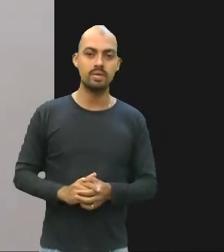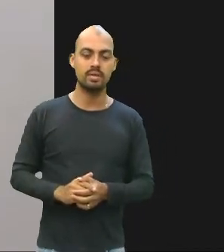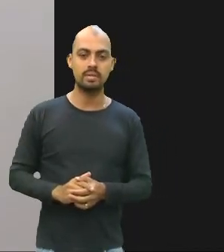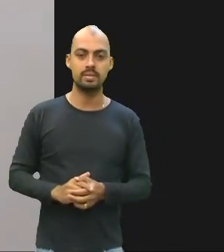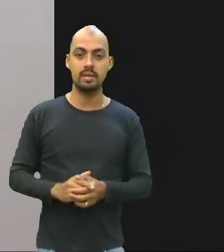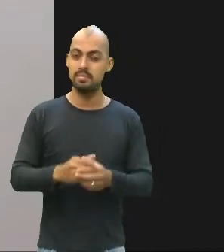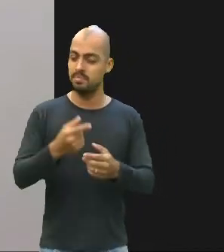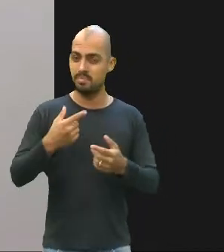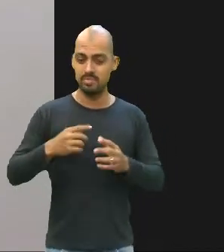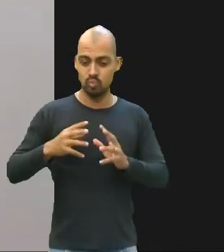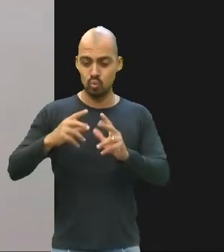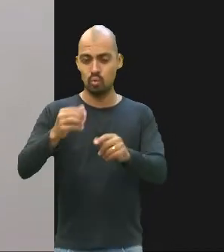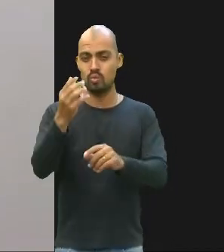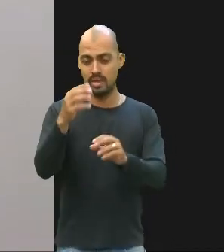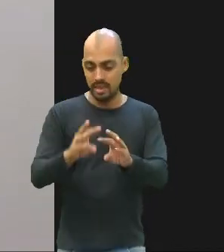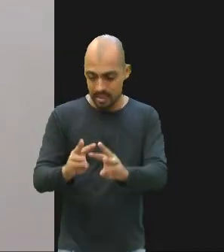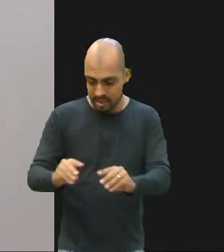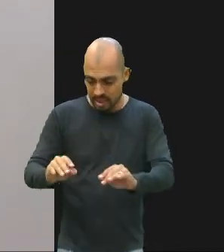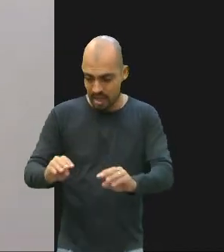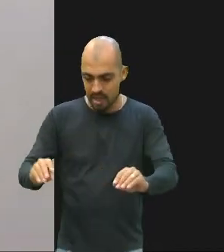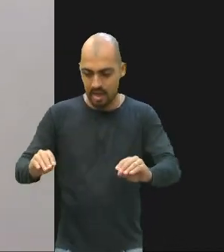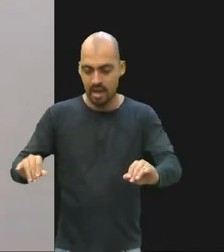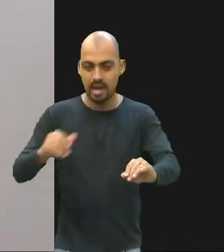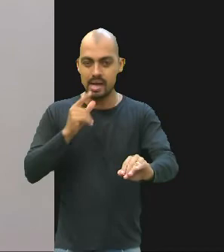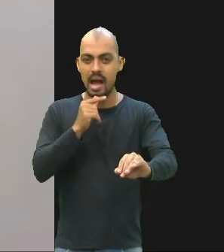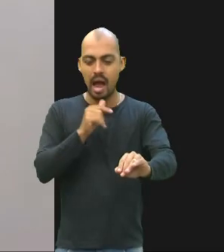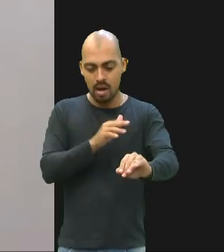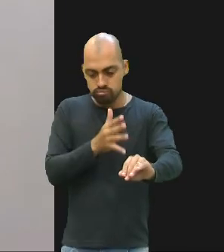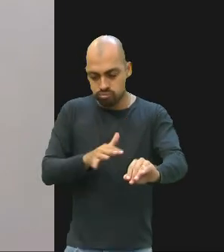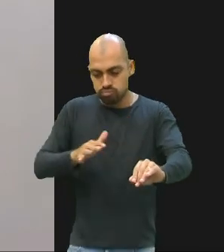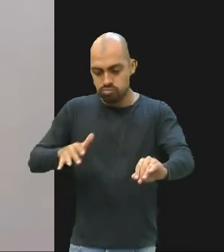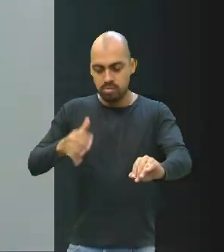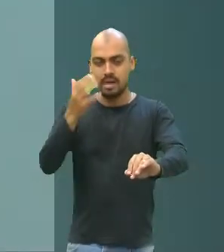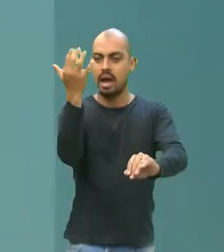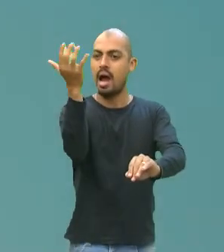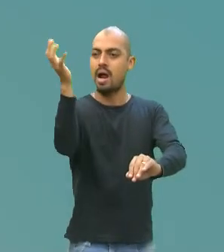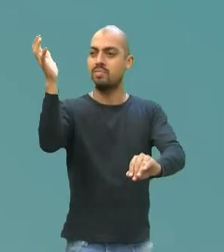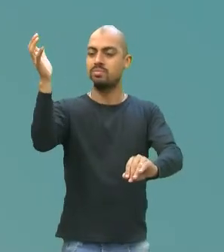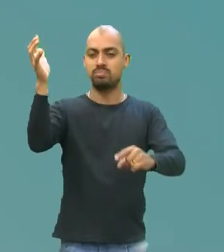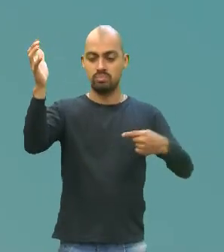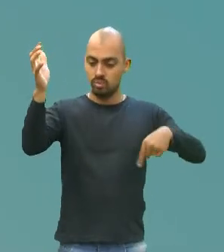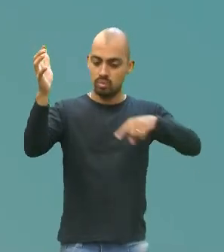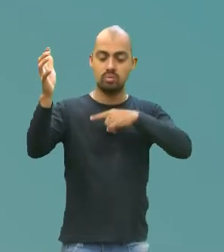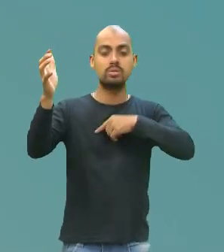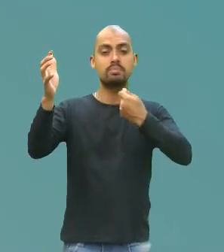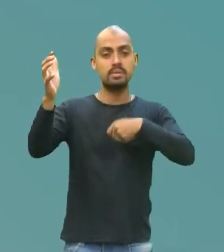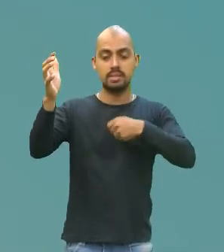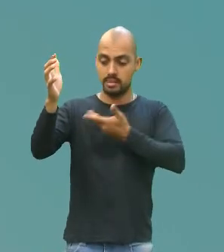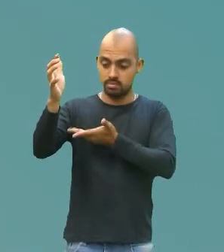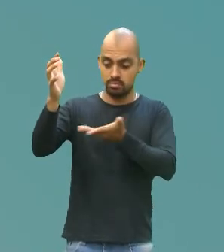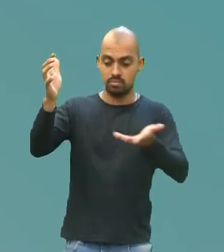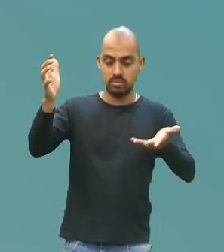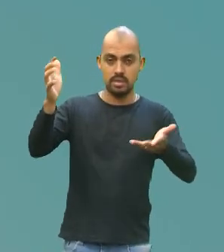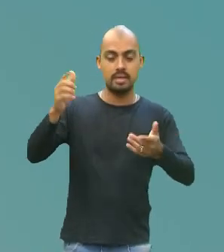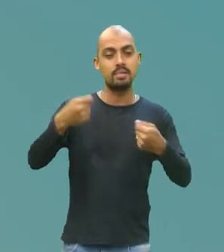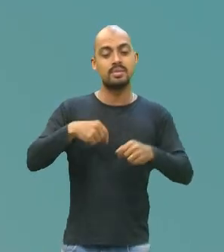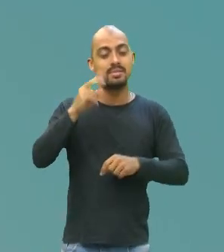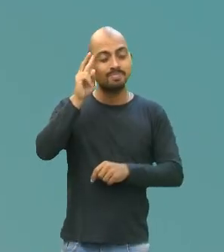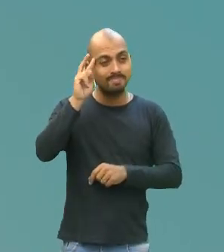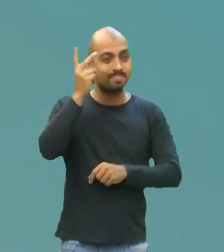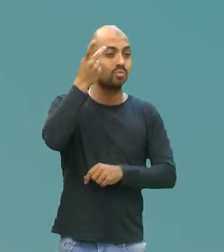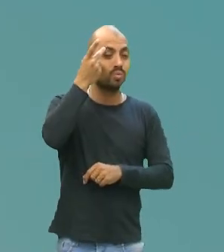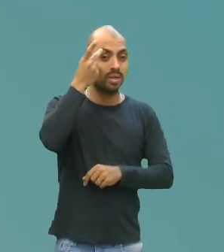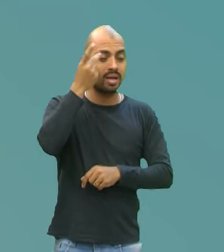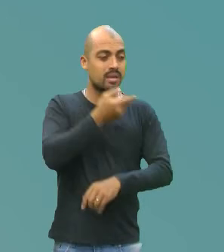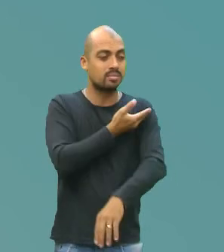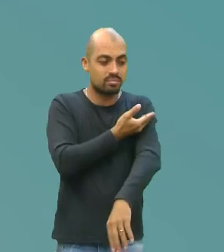da terra, né? De tudo. Então, eu acho que a gente tem que pensar um pouco e rever os nossos costumes, rever a forma de